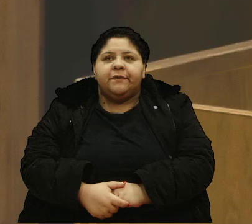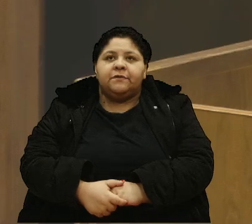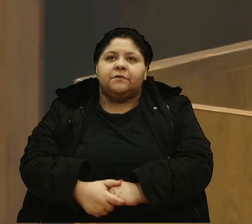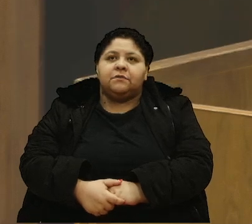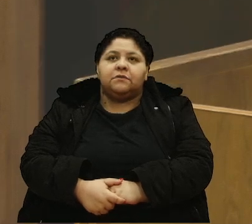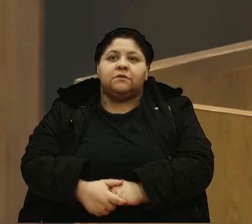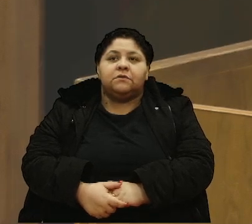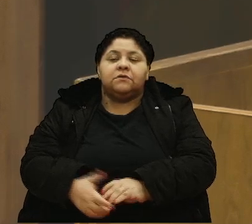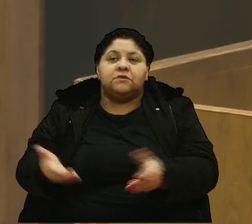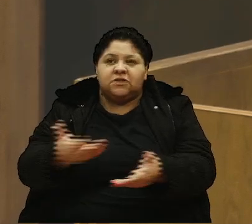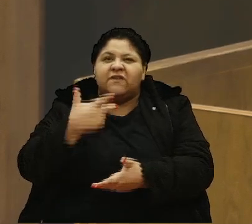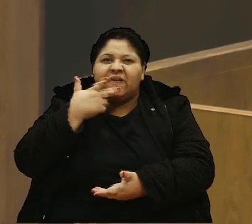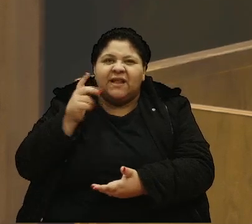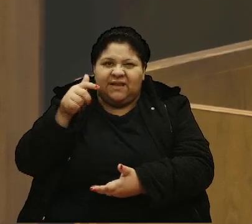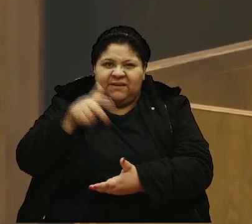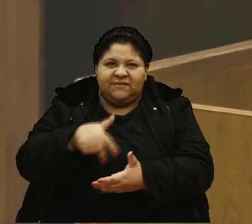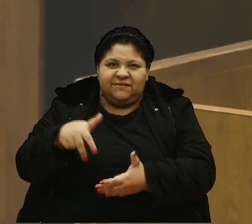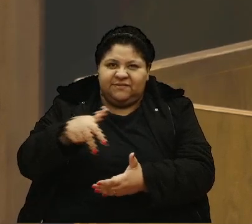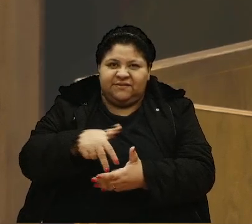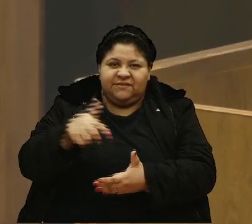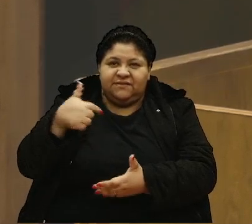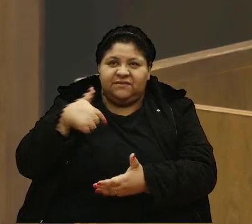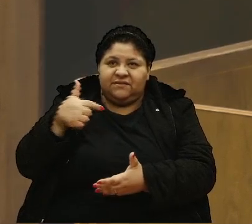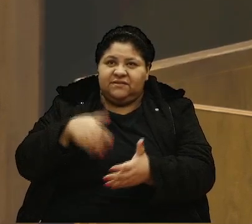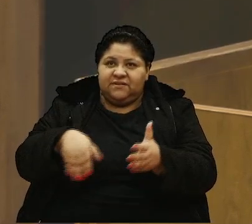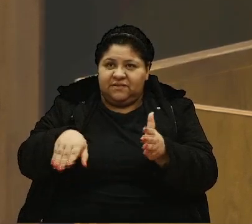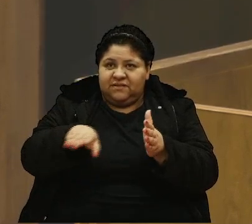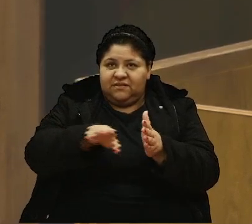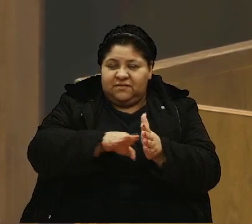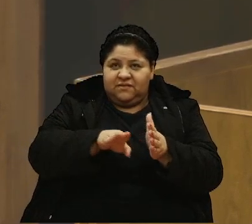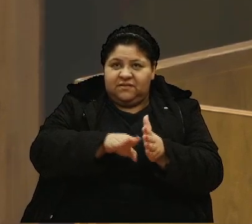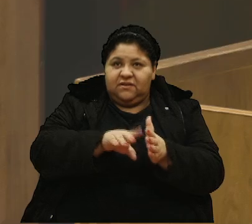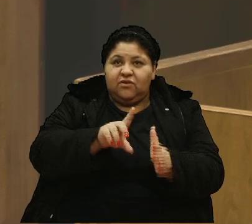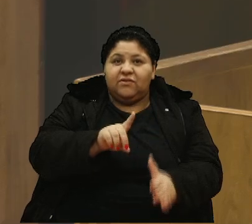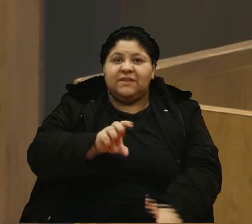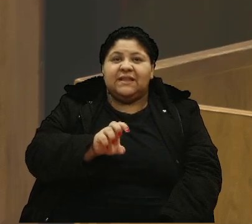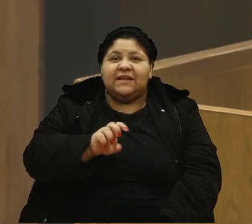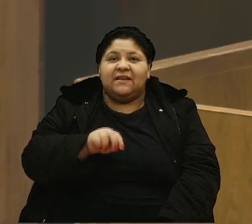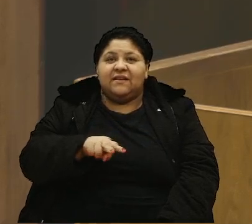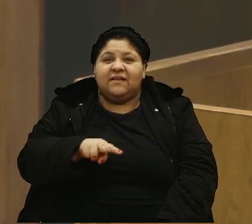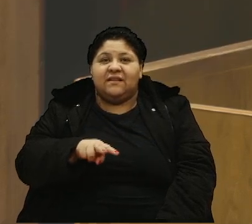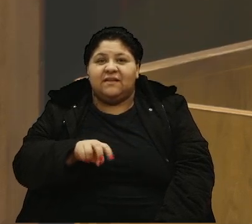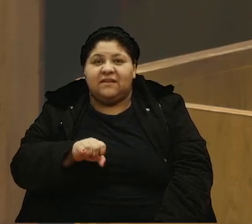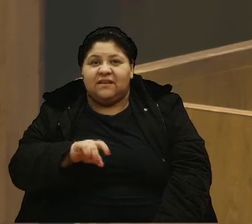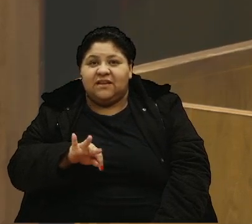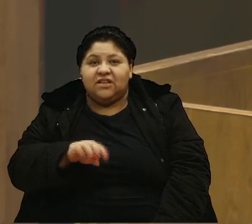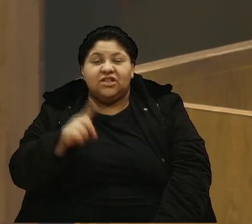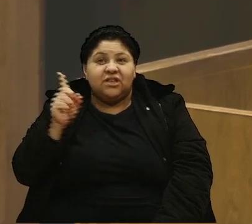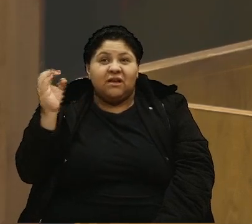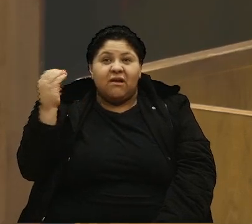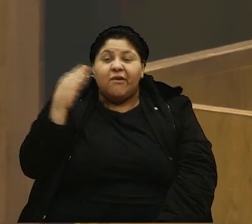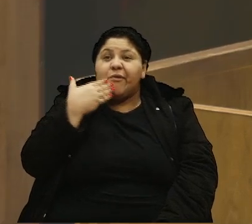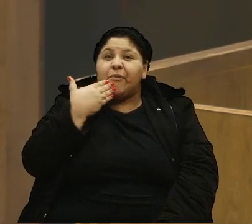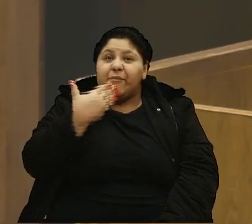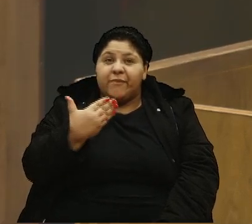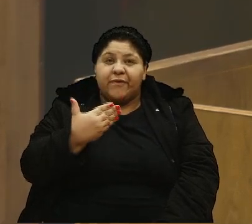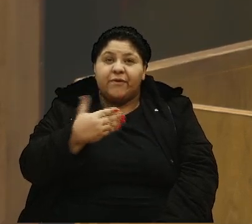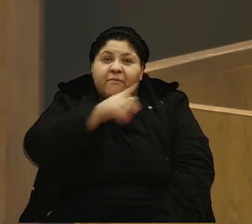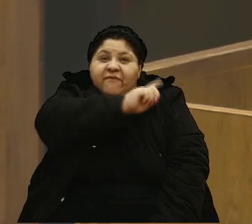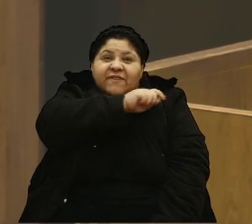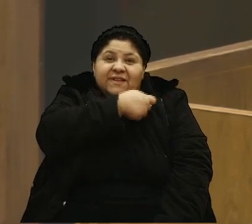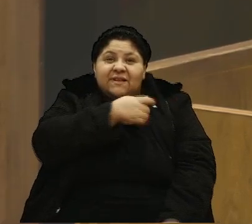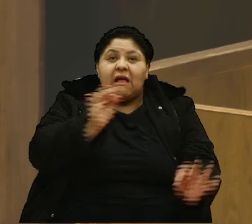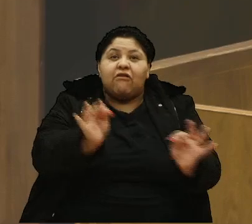Já comentei aqui nessa tribuna que eu fui até a superintendência do DENIT, lá em Porto Alegre, para solicitar uma vistoria